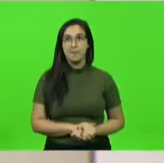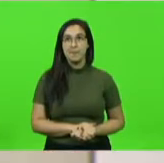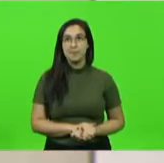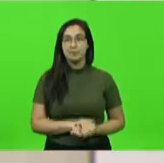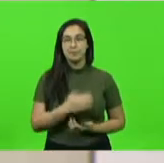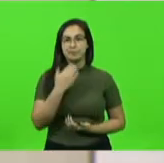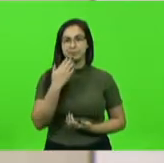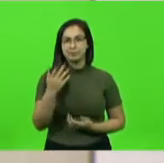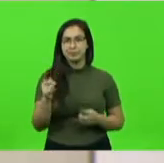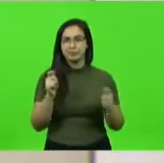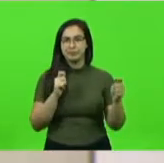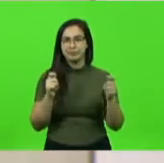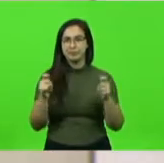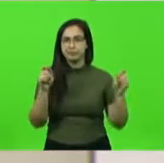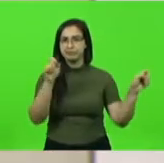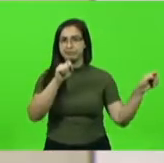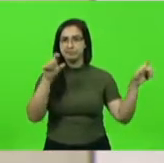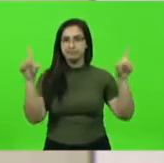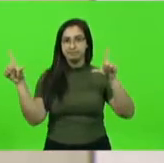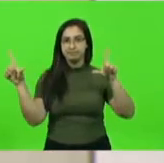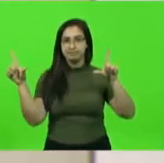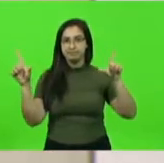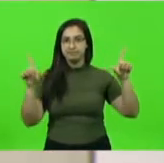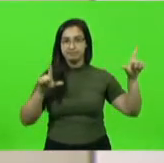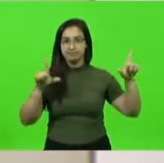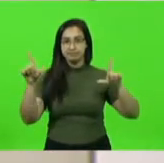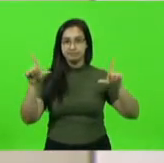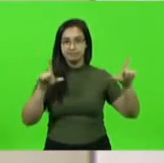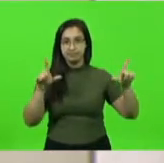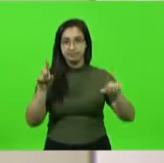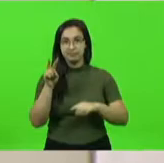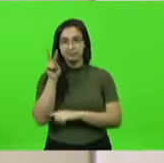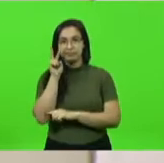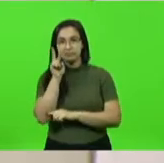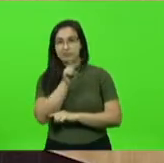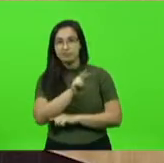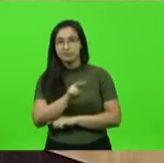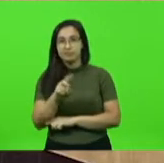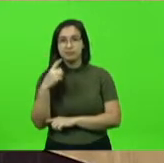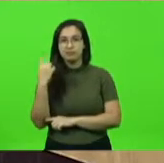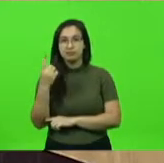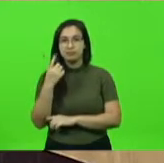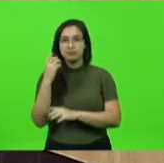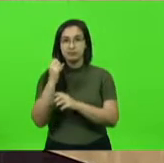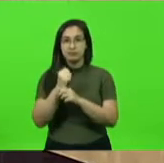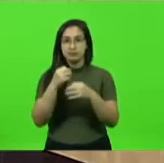Solicito assessoria que abra o painel para que possamos fazer uma verificação de quórum.